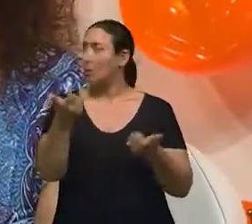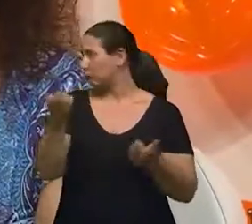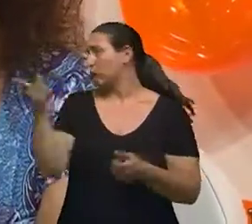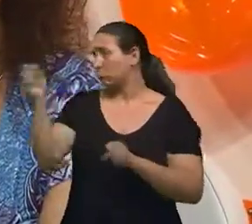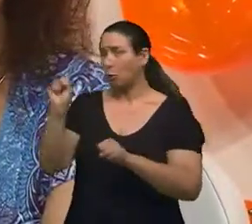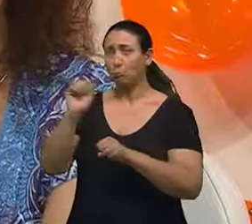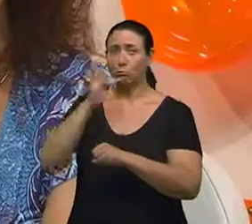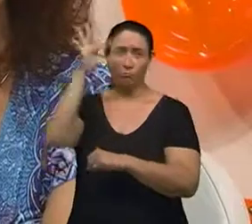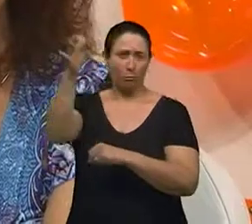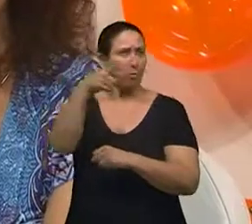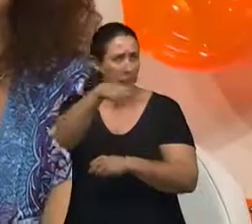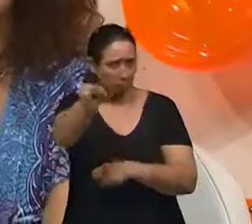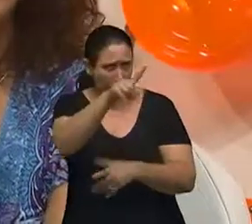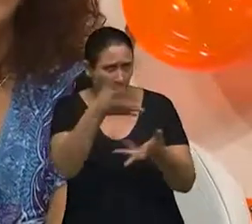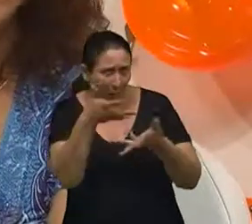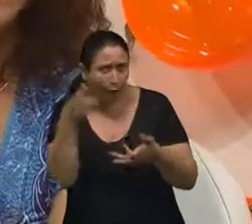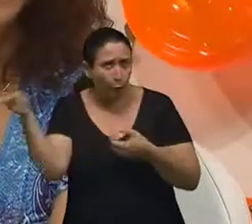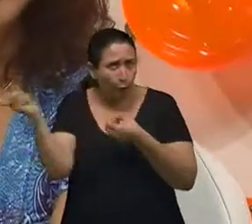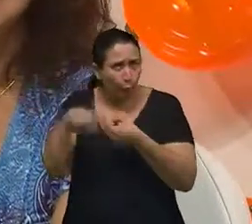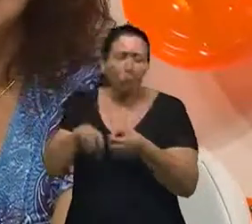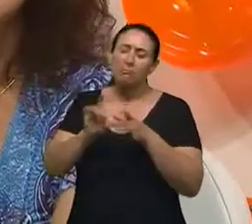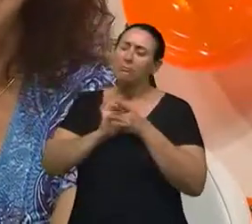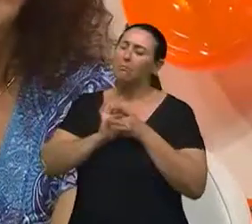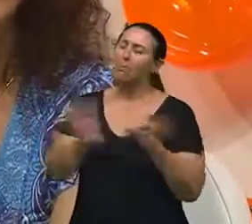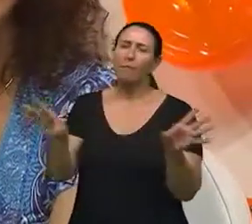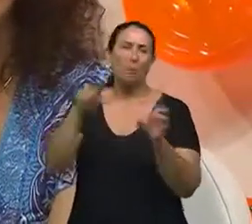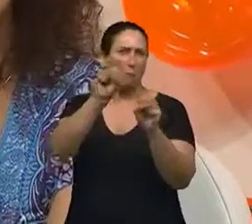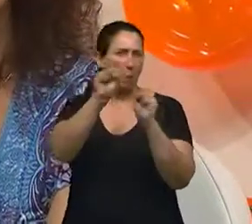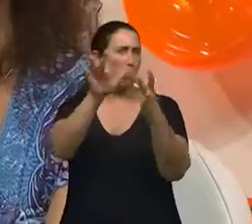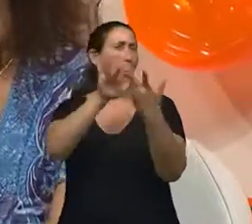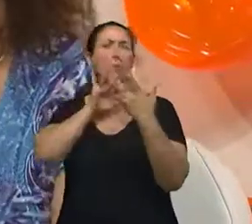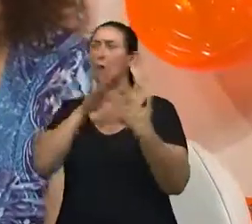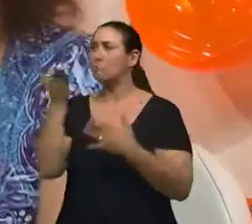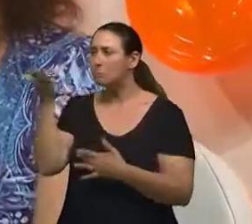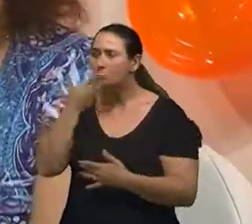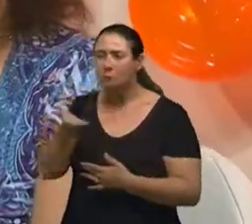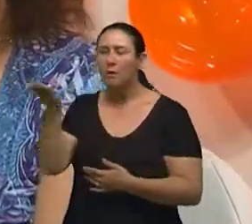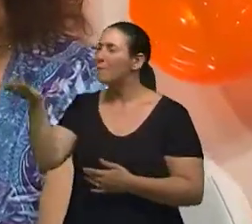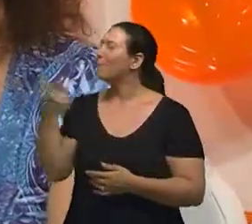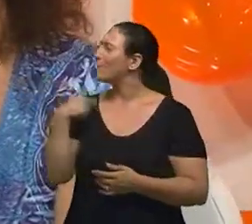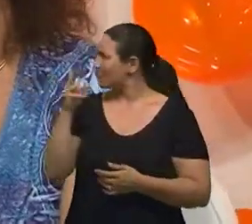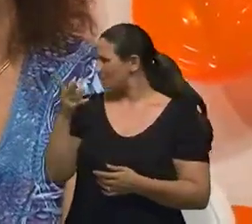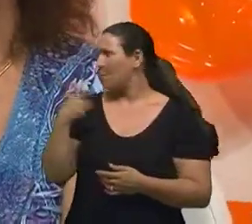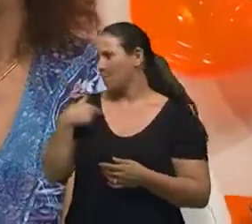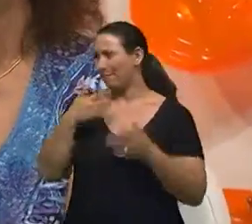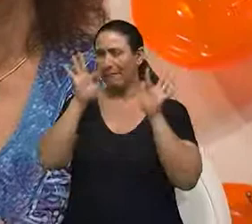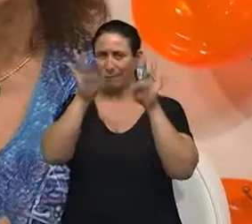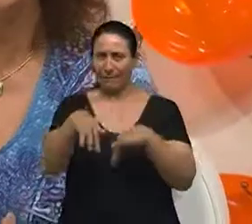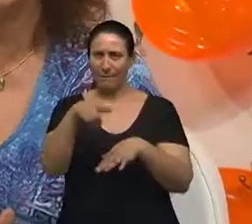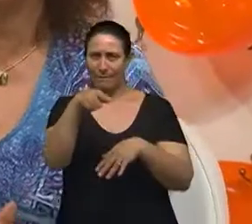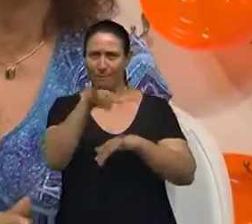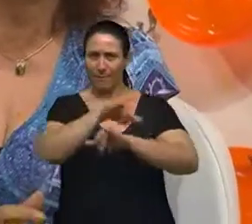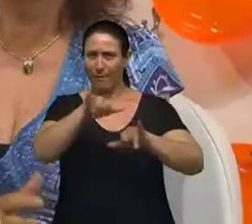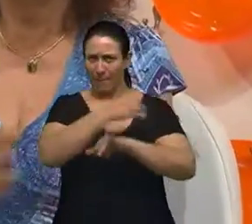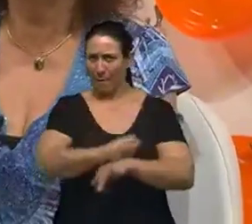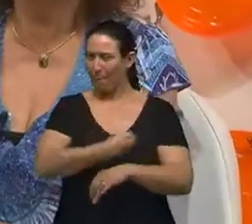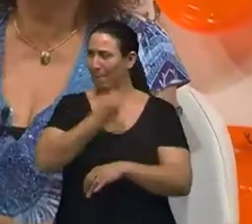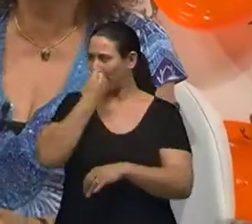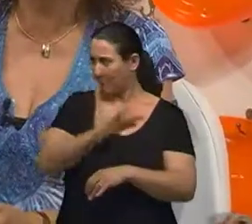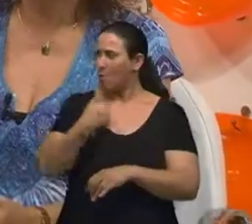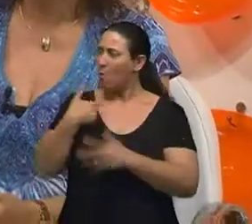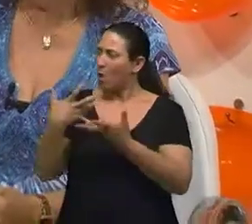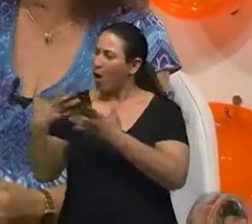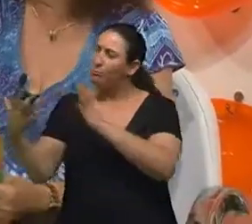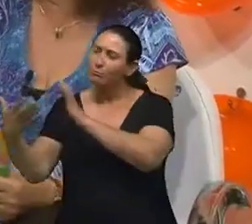porque se vocês pedirem, ele volta, para que a gente possa trazer mais informações. Doutor, eu costumo sempre terminar o Viva Bem de mãos dadas, então eu quero sua